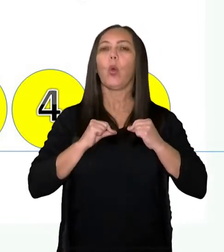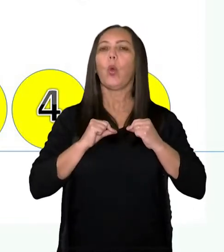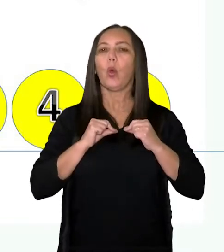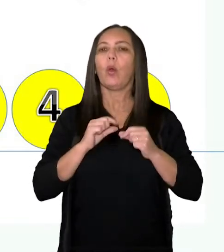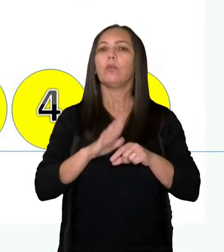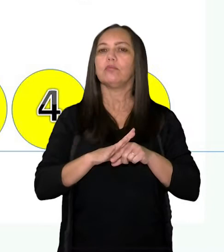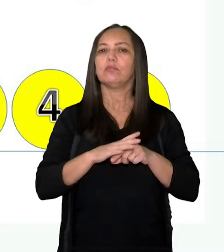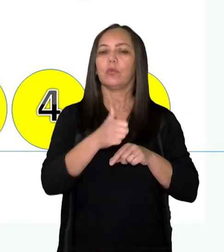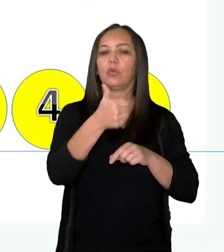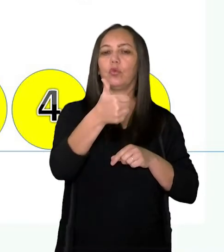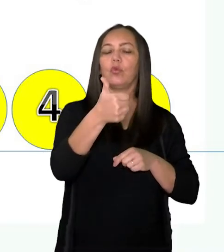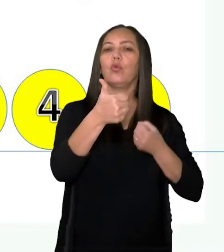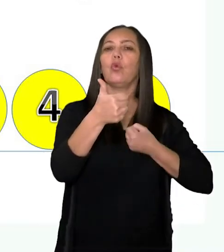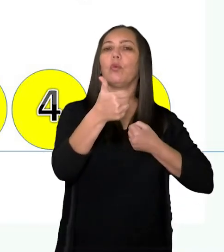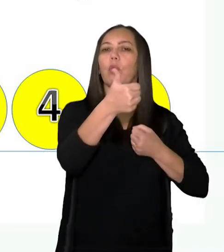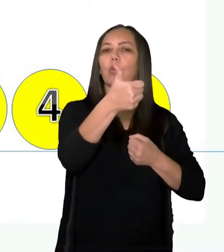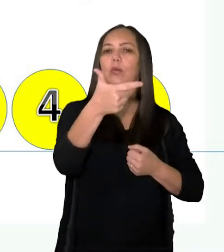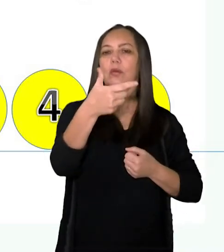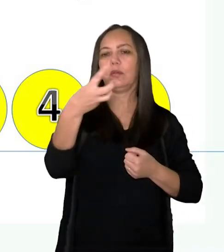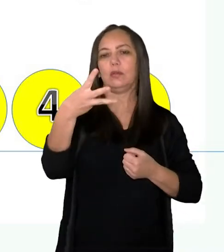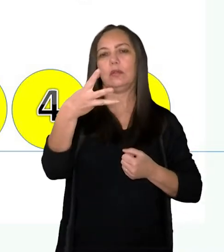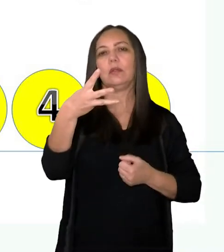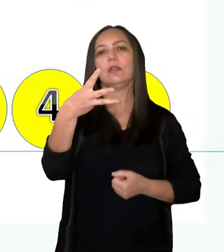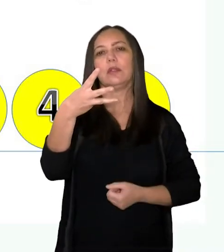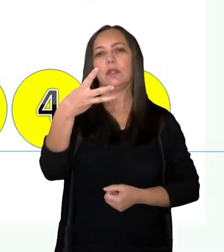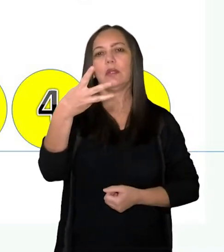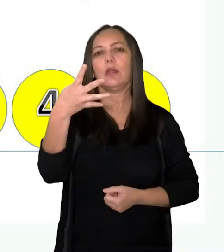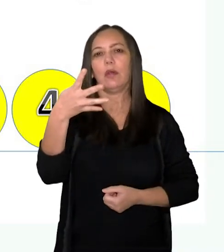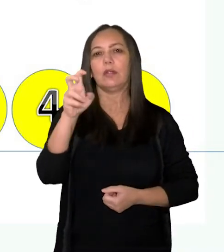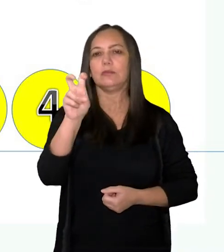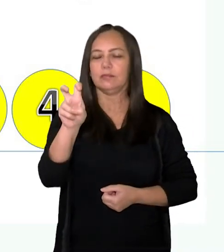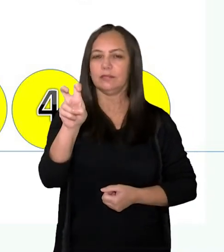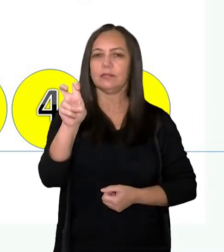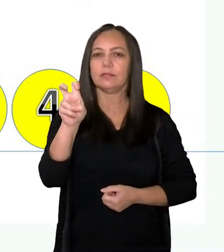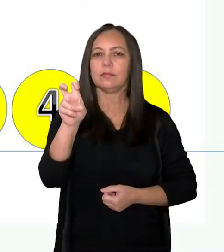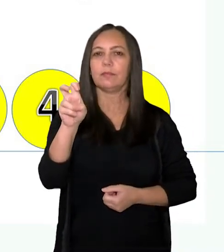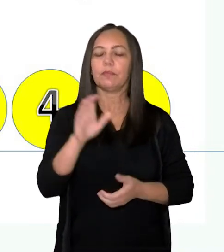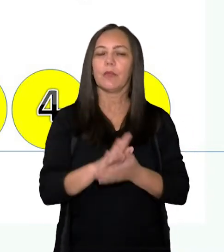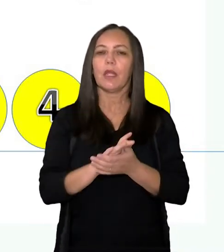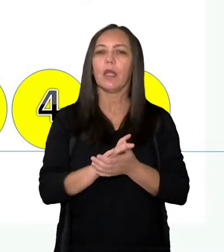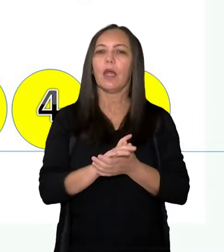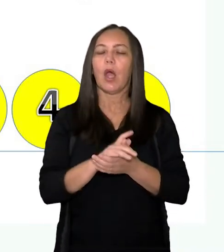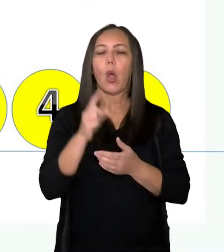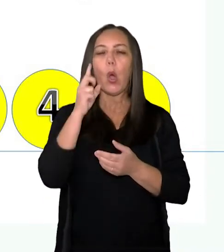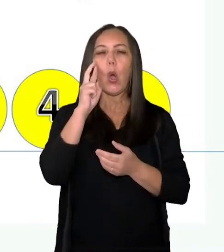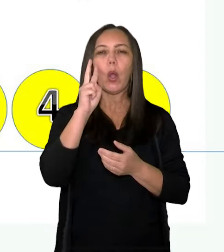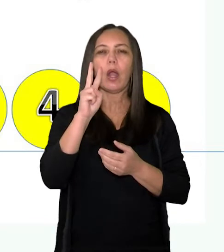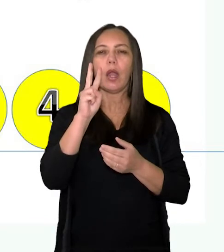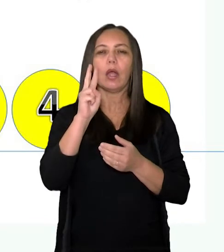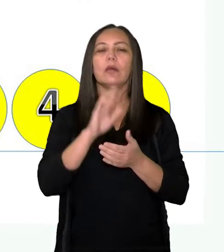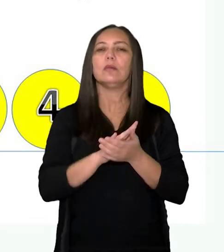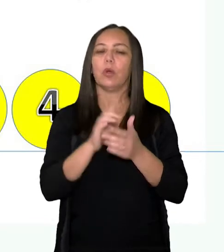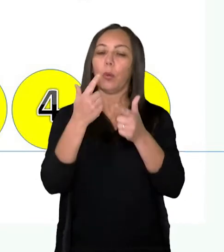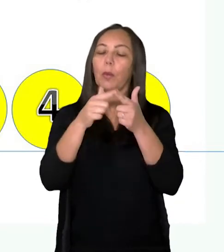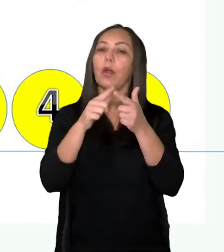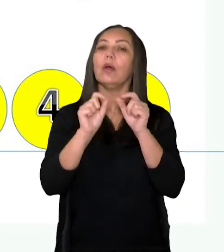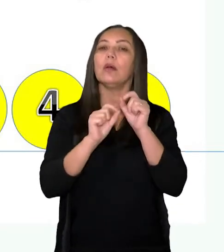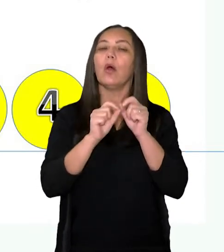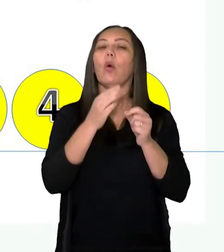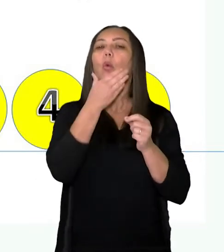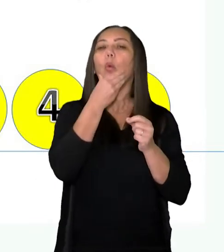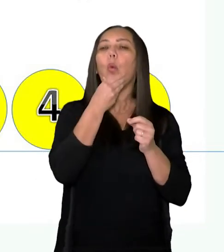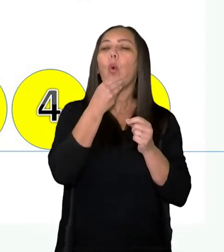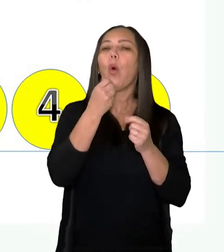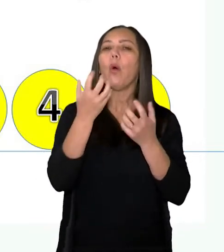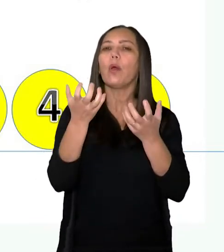amarelos com os números 1, 2, 3, 4 e 5. Analisando a questão, ele